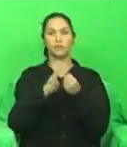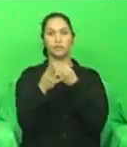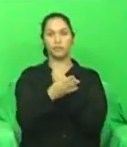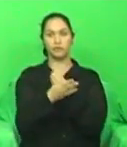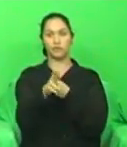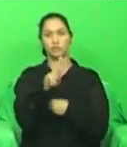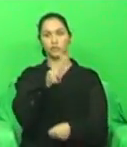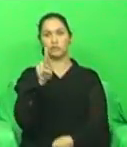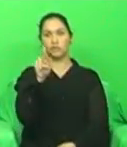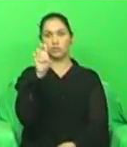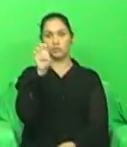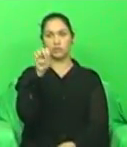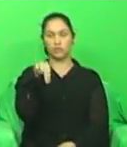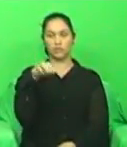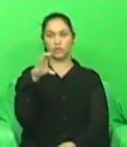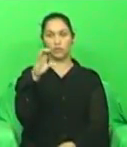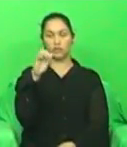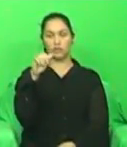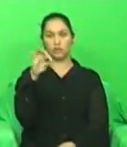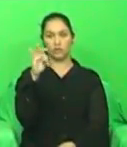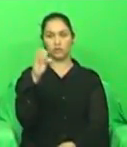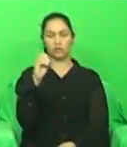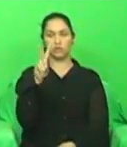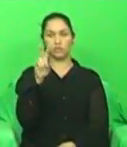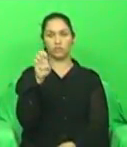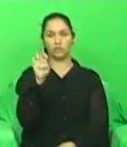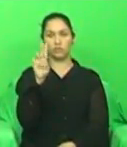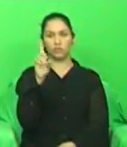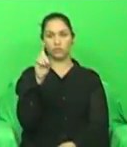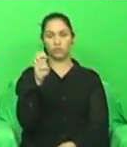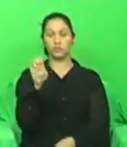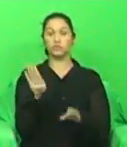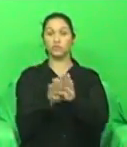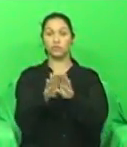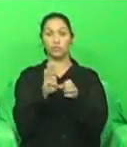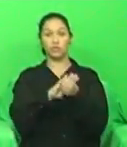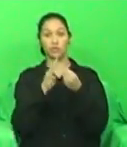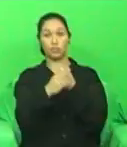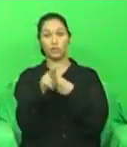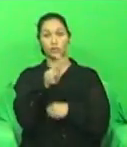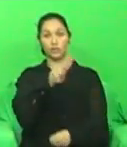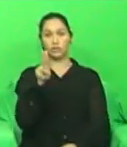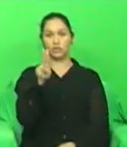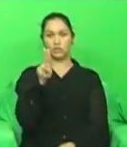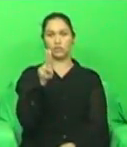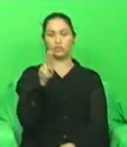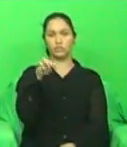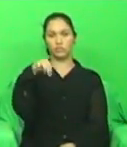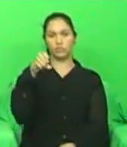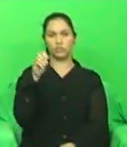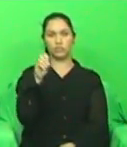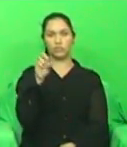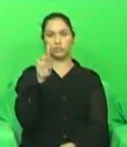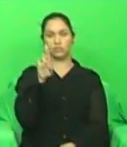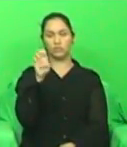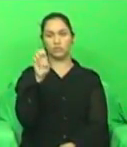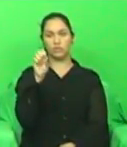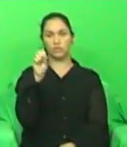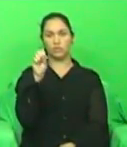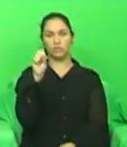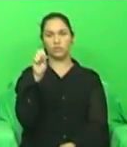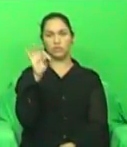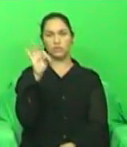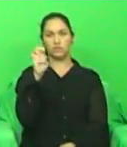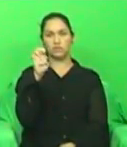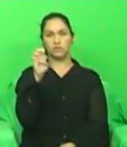e um jardim ou estevo semana que passou e observer lá que não é só o bairro vila rica não é